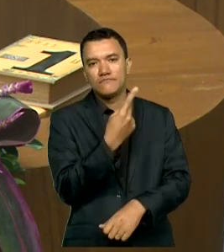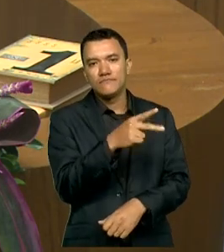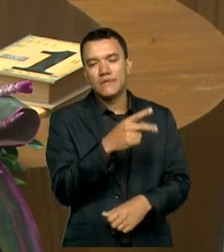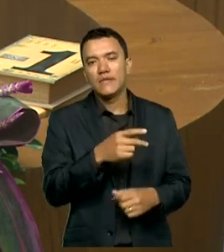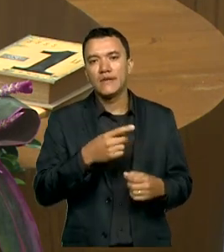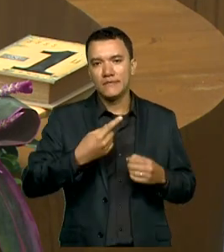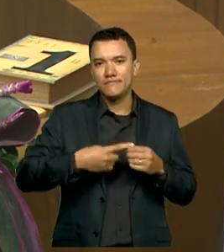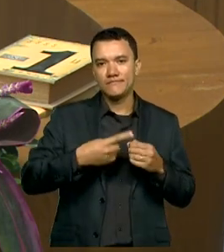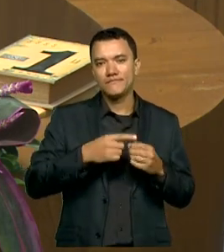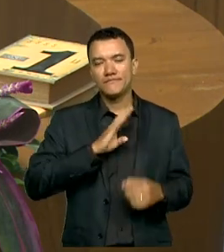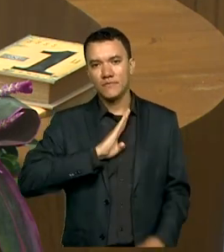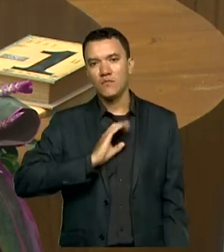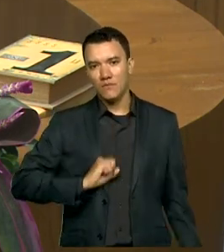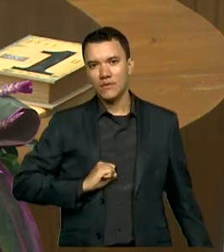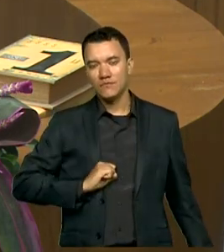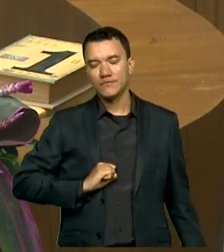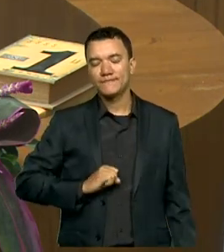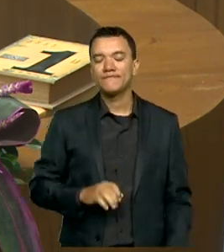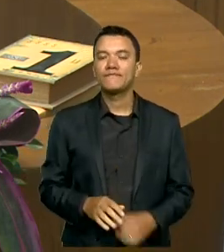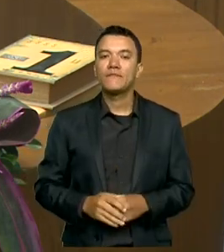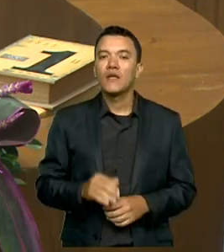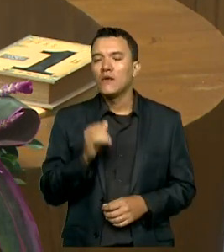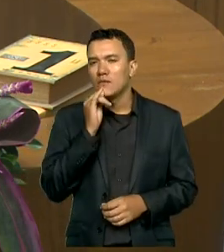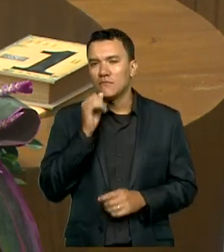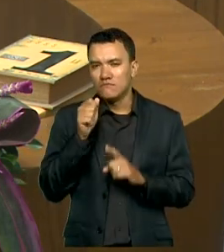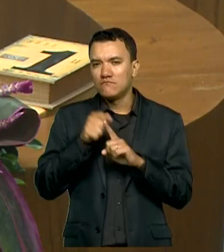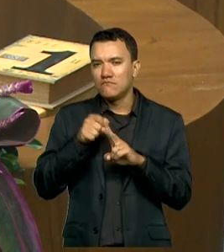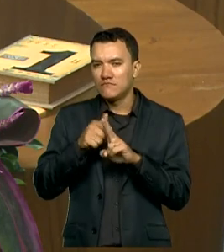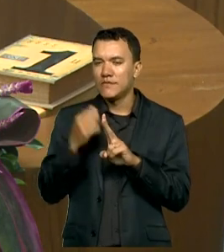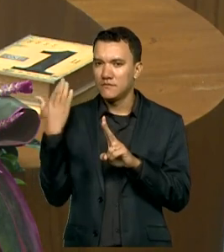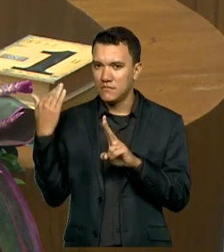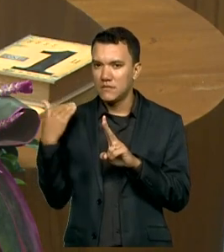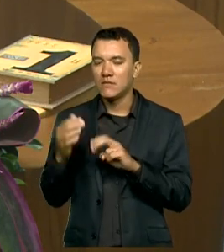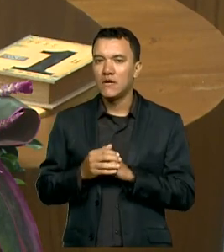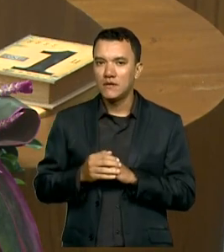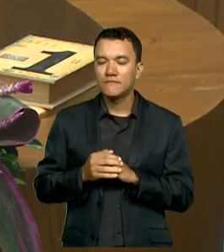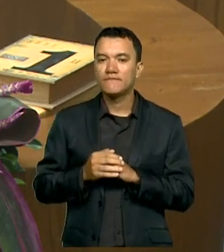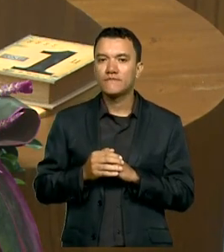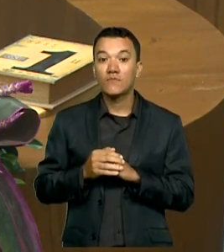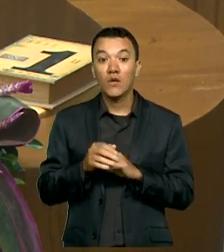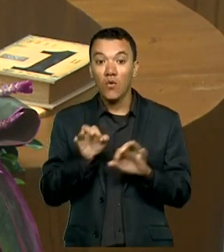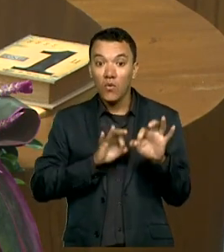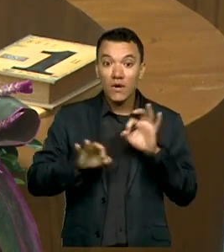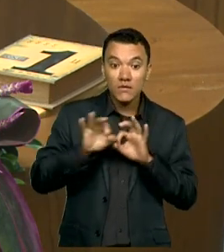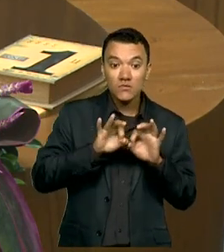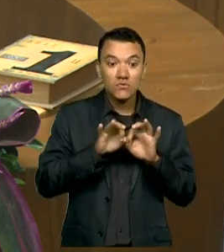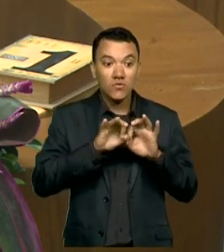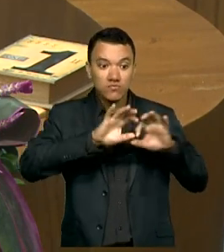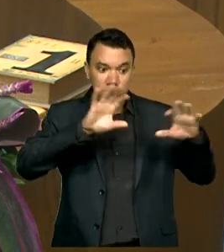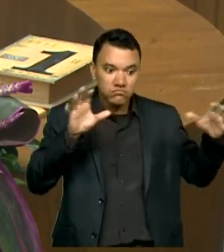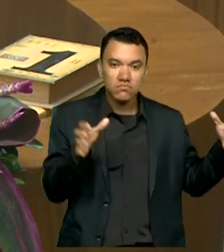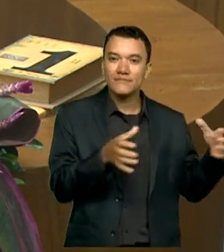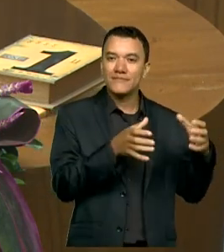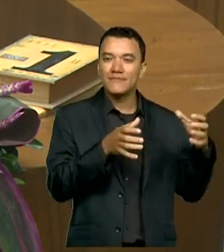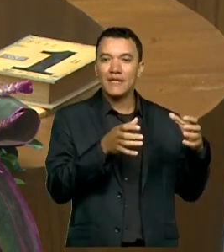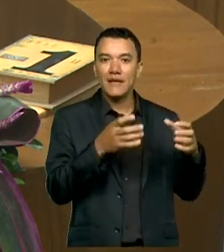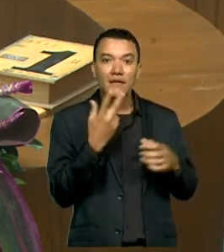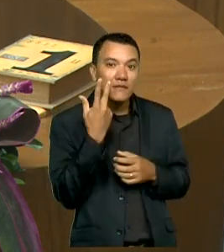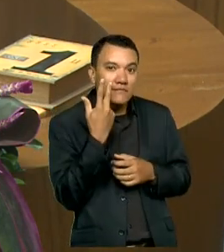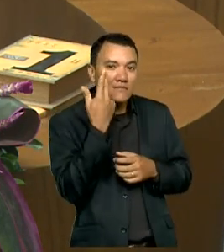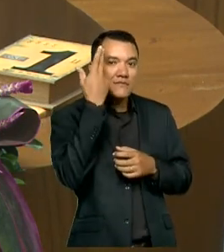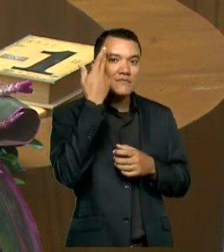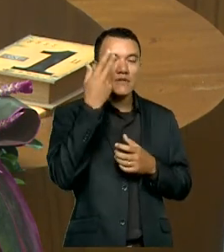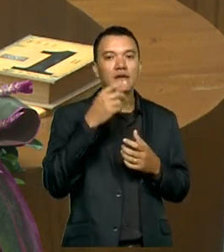Em Balsas, há 2 meses, salvo engano, a gente fez já um mutirão de cataratas para a cidade de Balsas, em